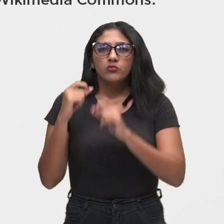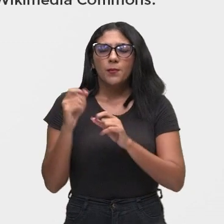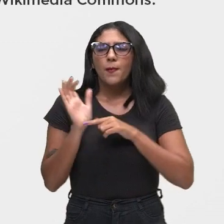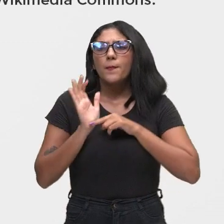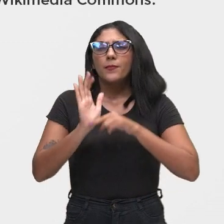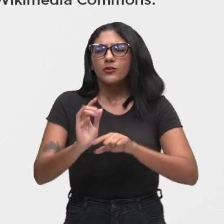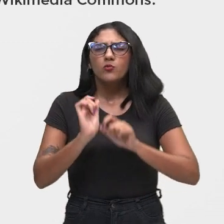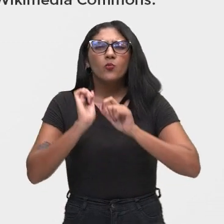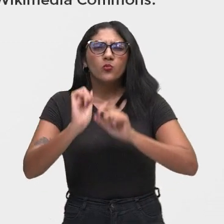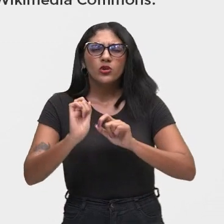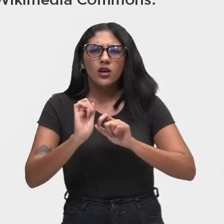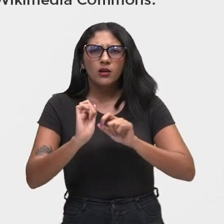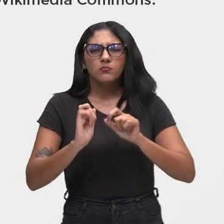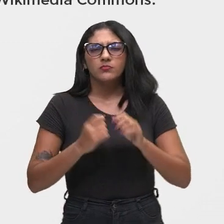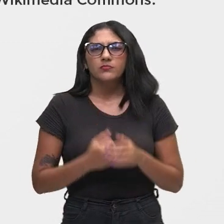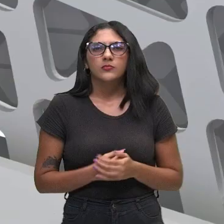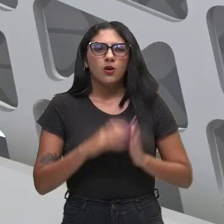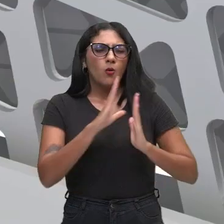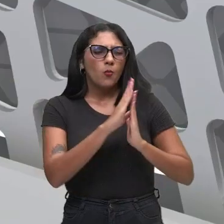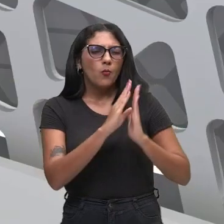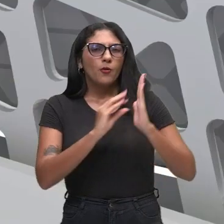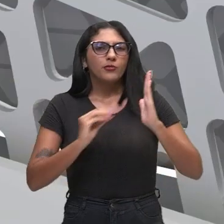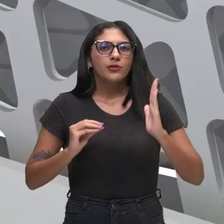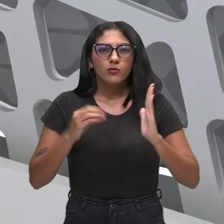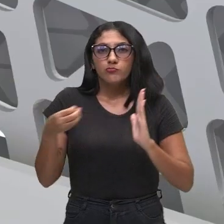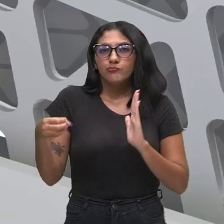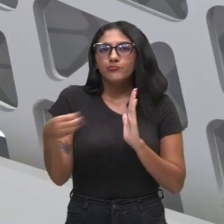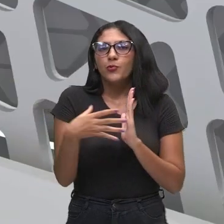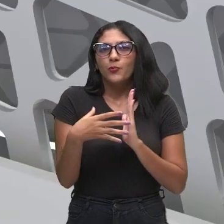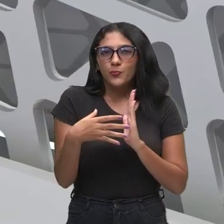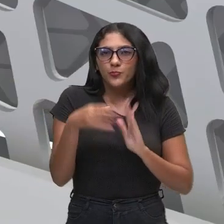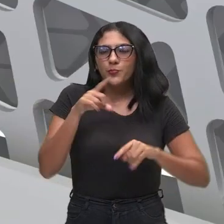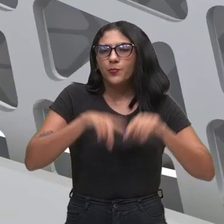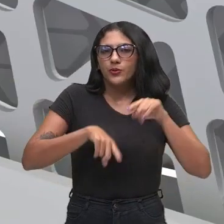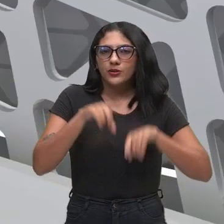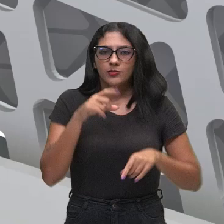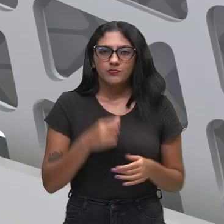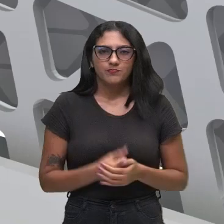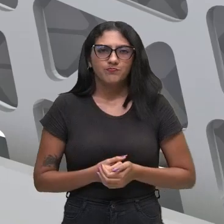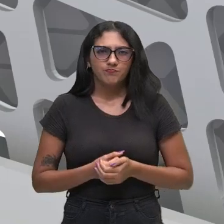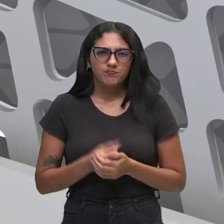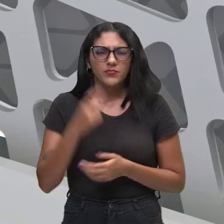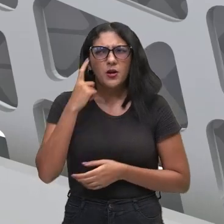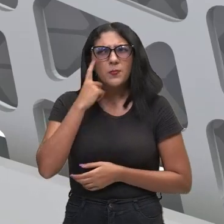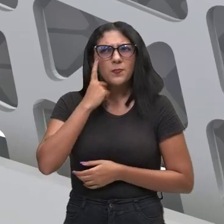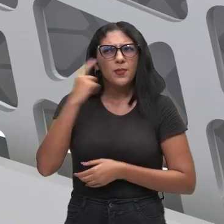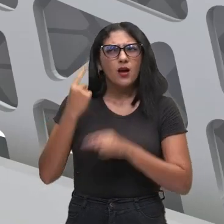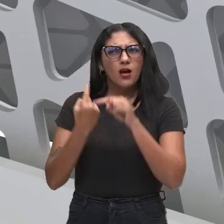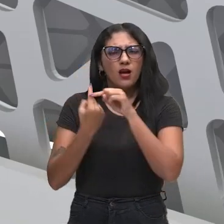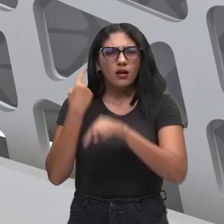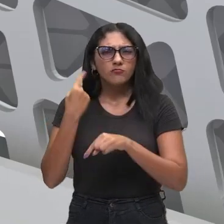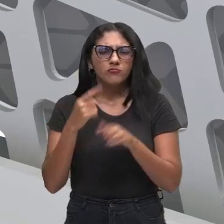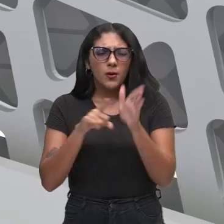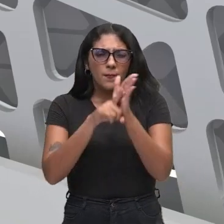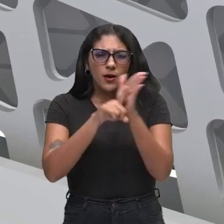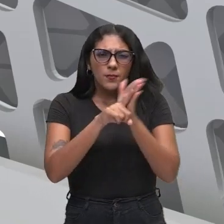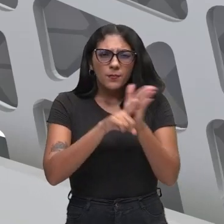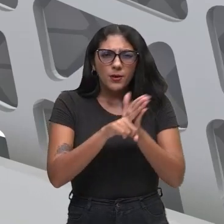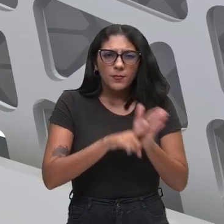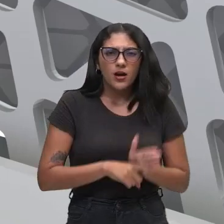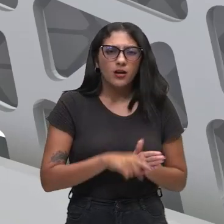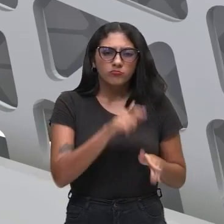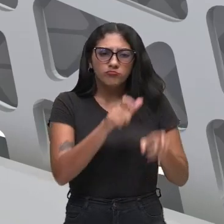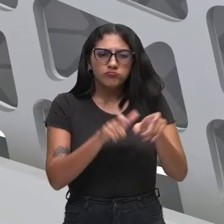máquina térmica. Então, olha aí, eles estavam ali, aqueles pesquisadores da época, vamos chamar, né, aqueles inventores, porque eles